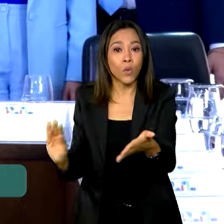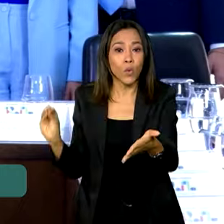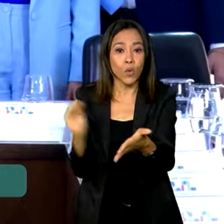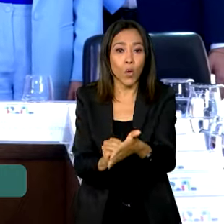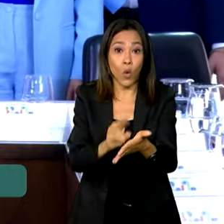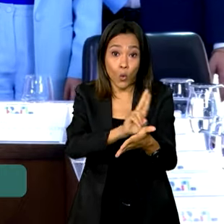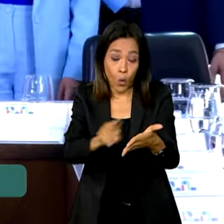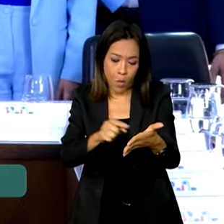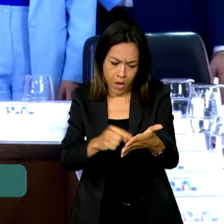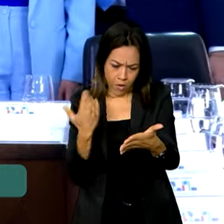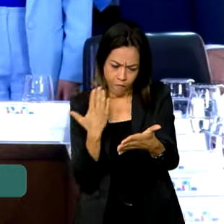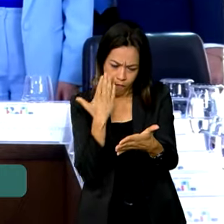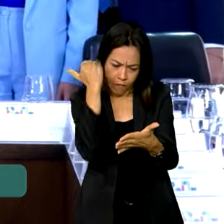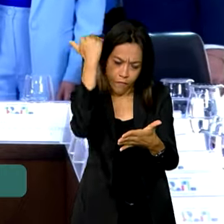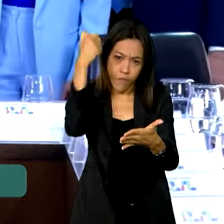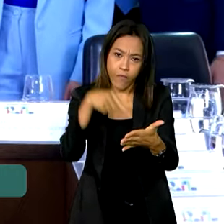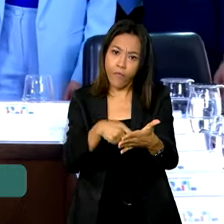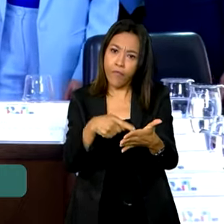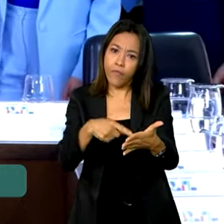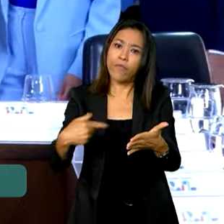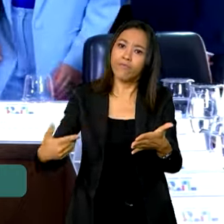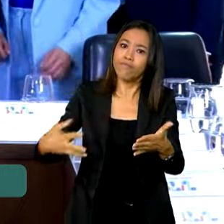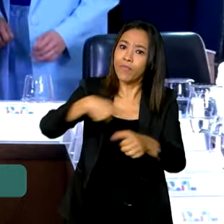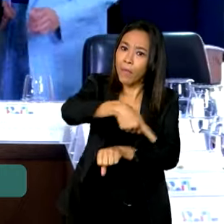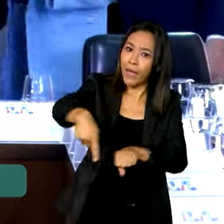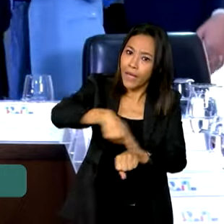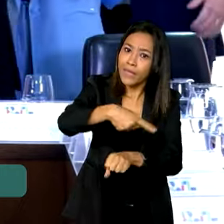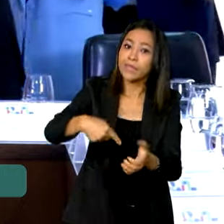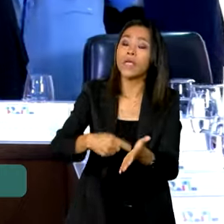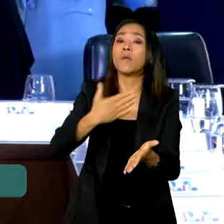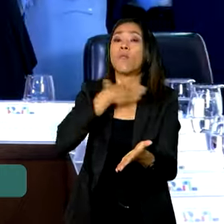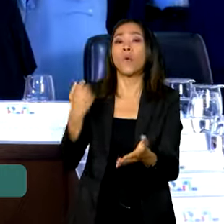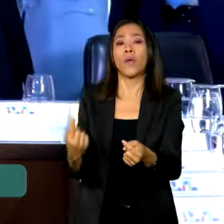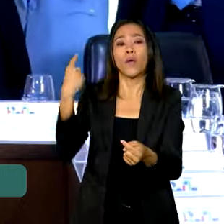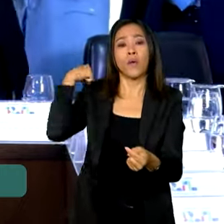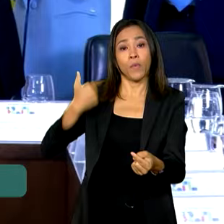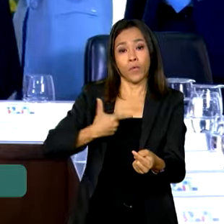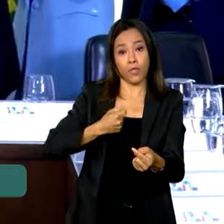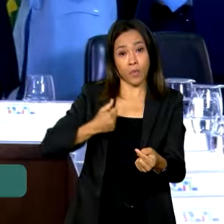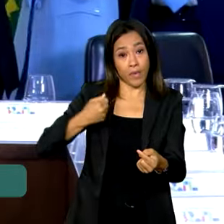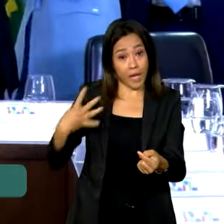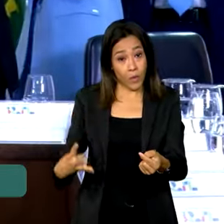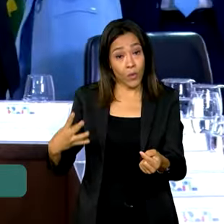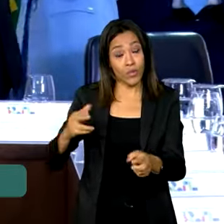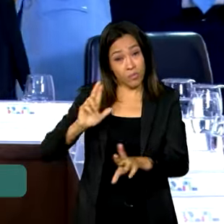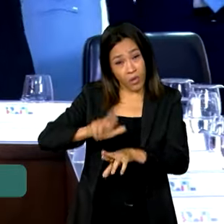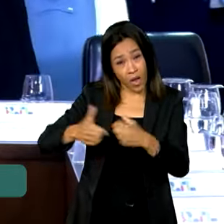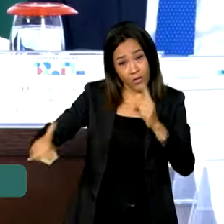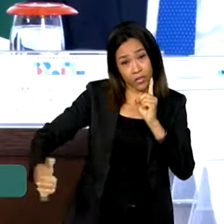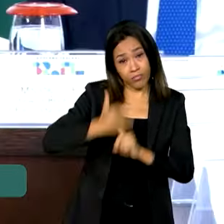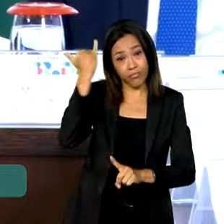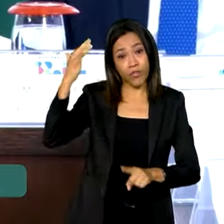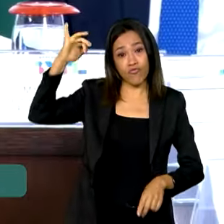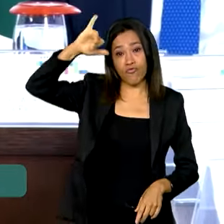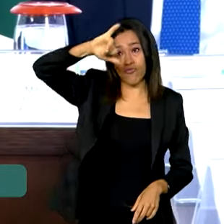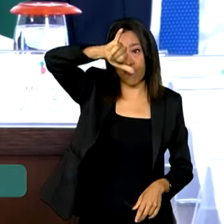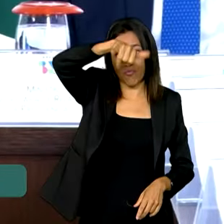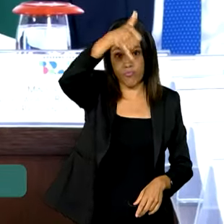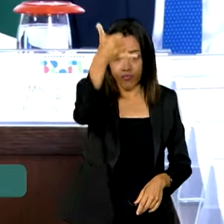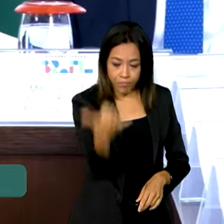dos Heróis e Heroínas da Pátria. Eduardo Campos morreu em 2014, vítima de um acidente de avião. O